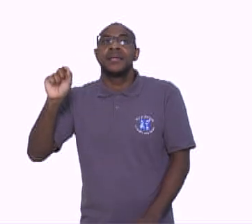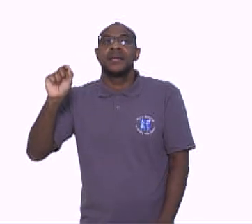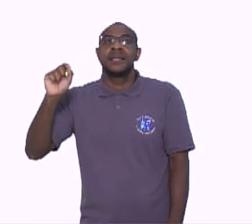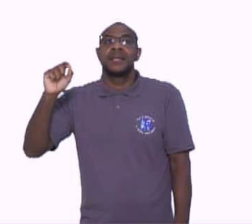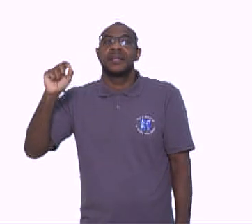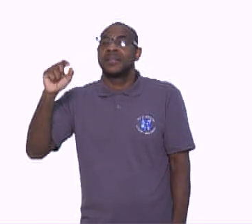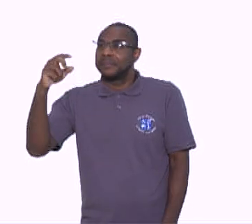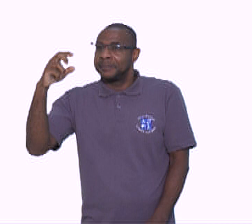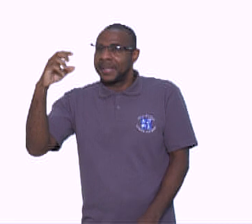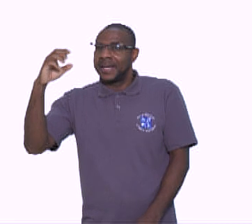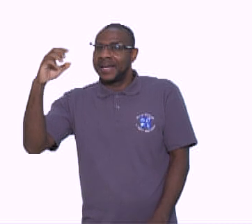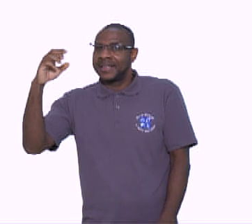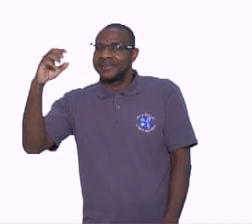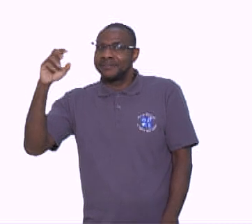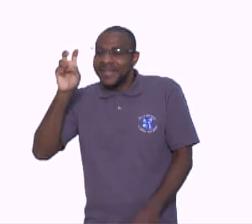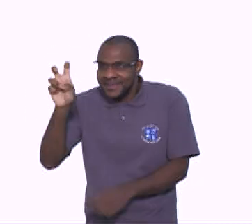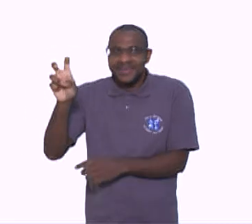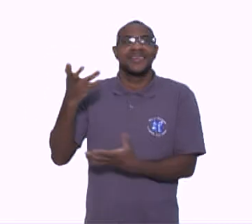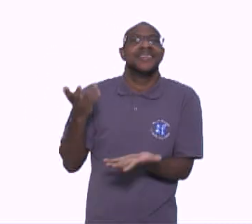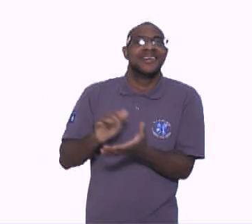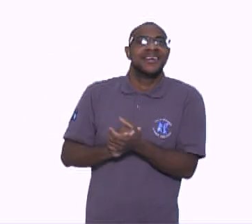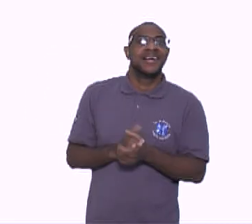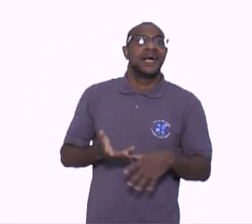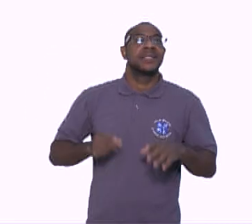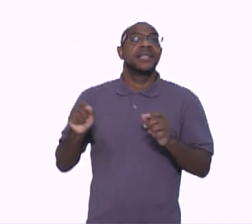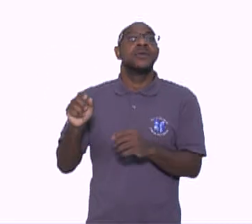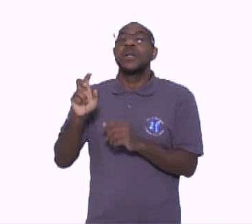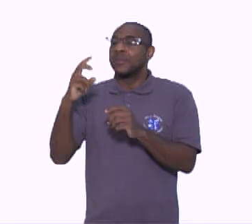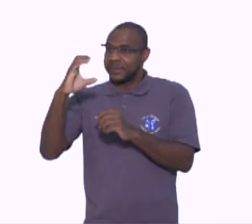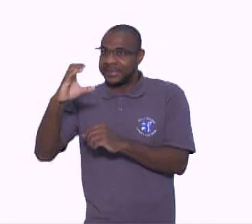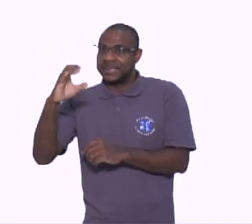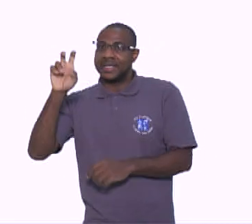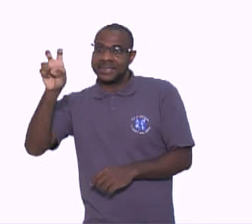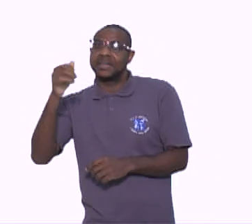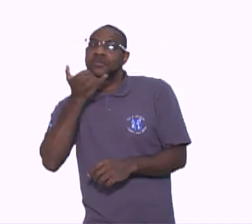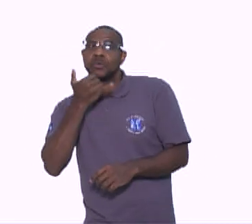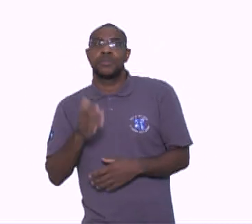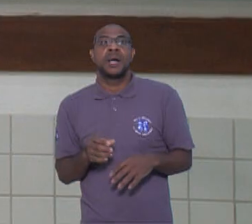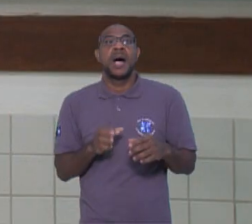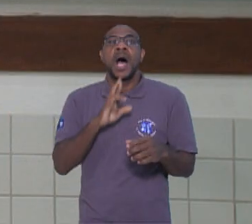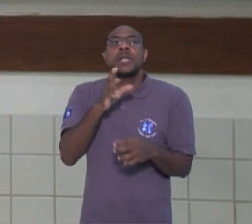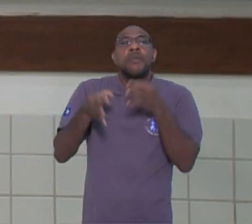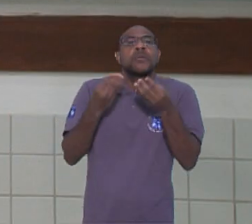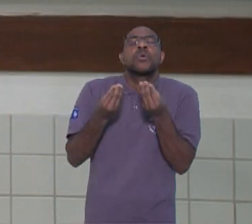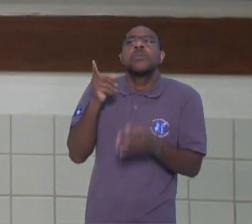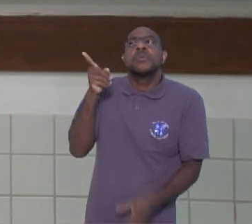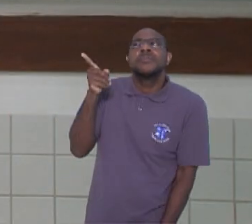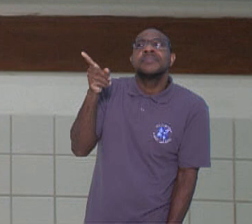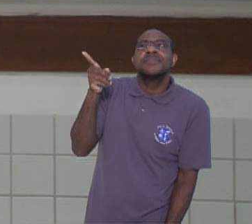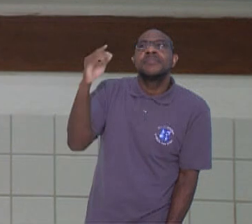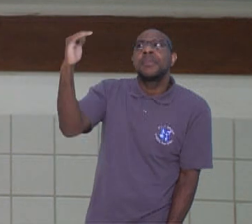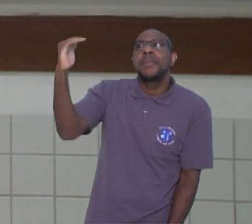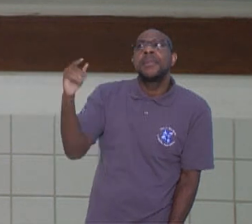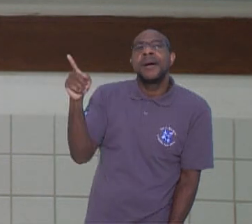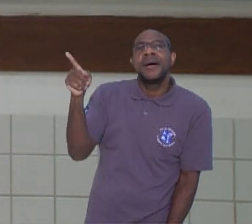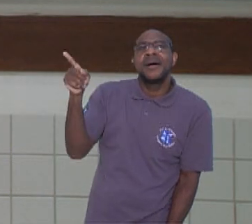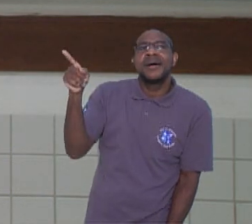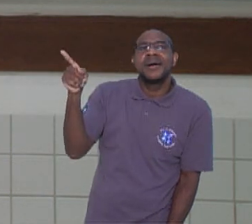menos 5, o B é 4 e o C é 5. E a resposta é... Djan, djan, djan, djan.